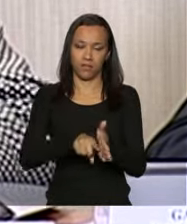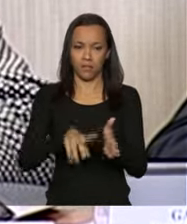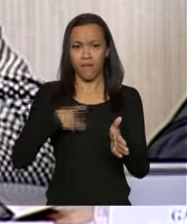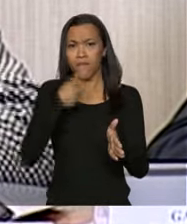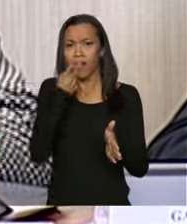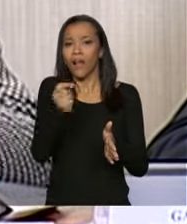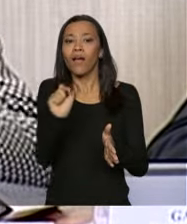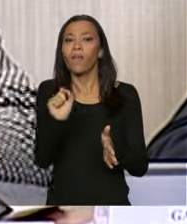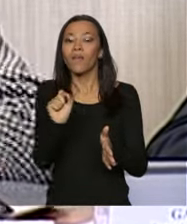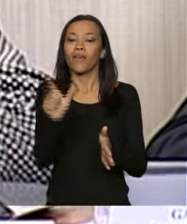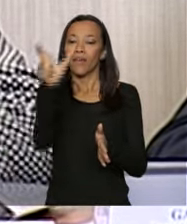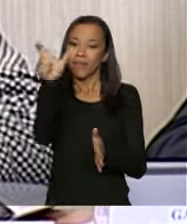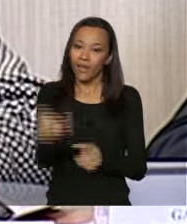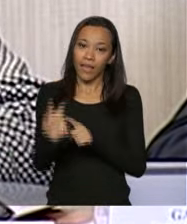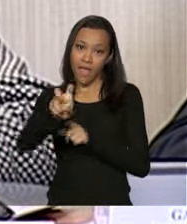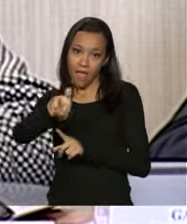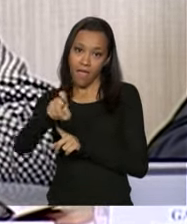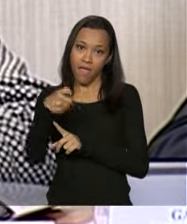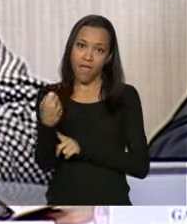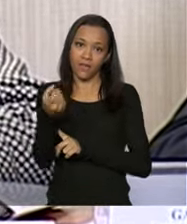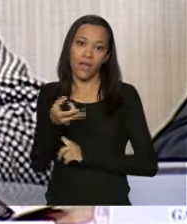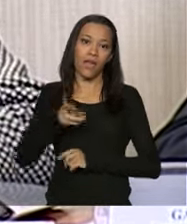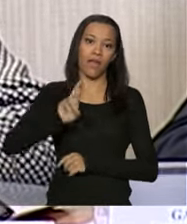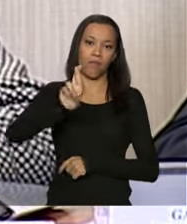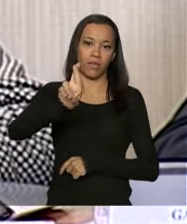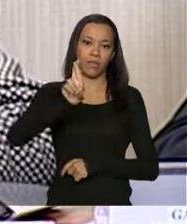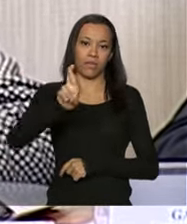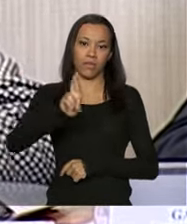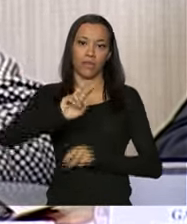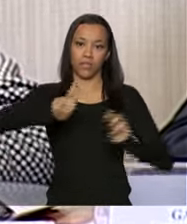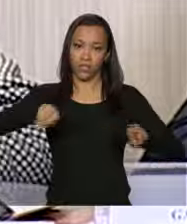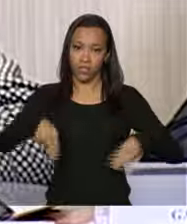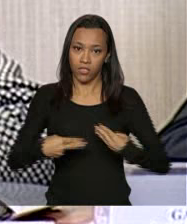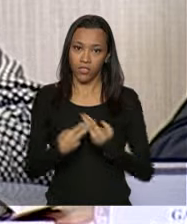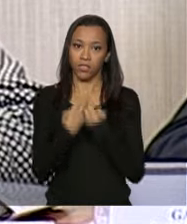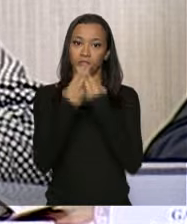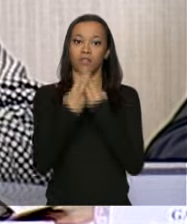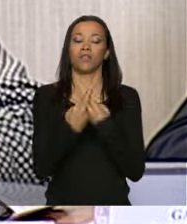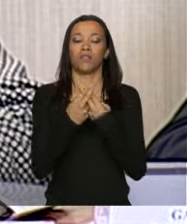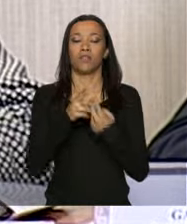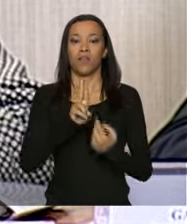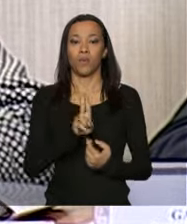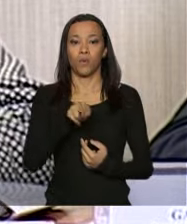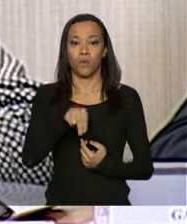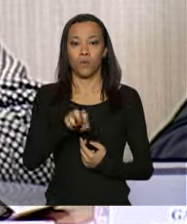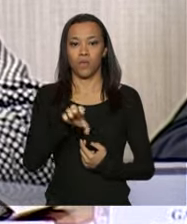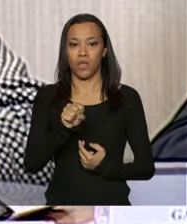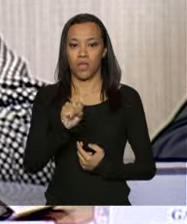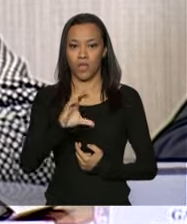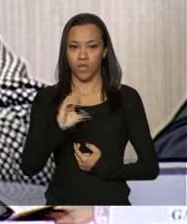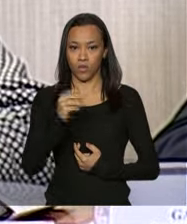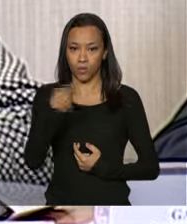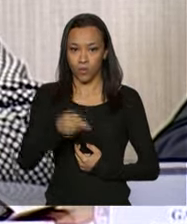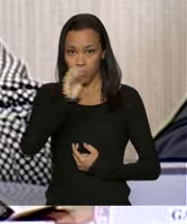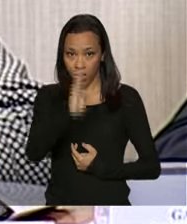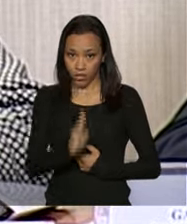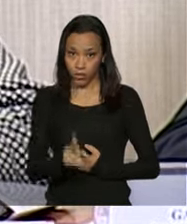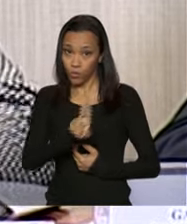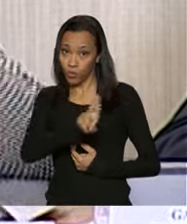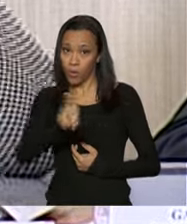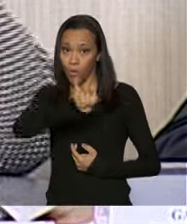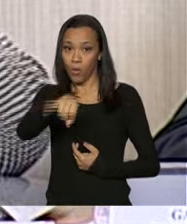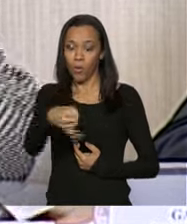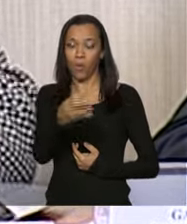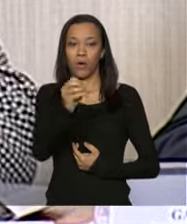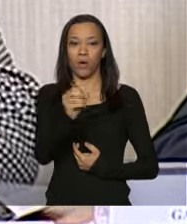especial à presença do ex-representante da UNESCO no Brasil, Dr. Jorge Werten. Eu acho que é uma honra para nós tê-lo aqui no